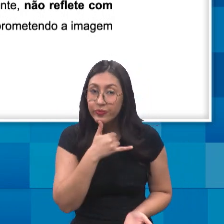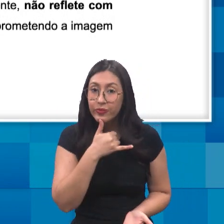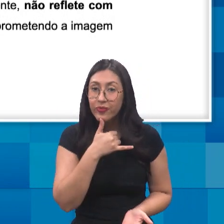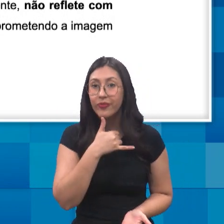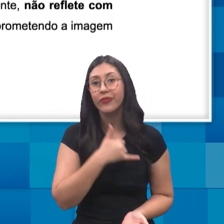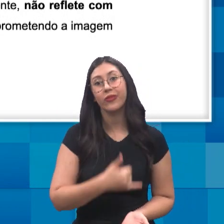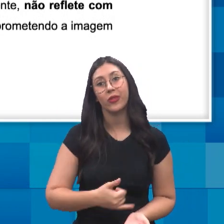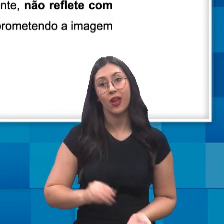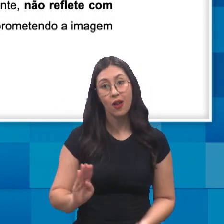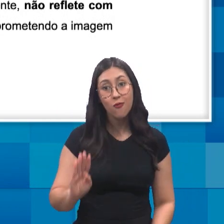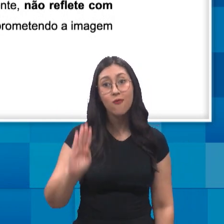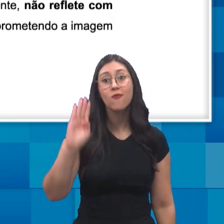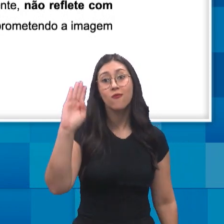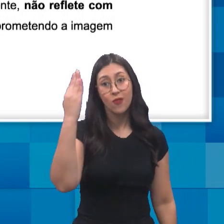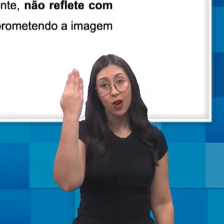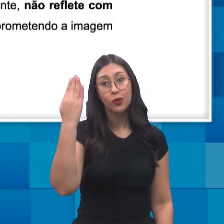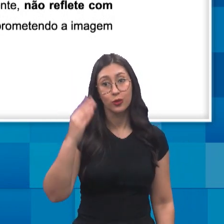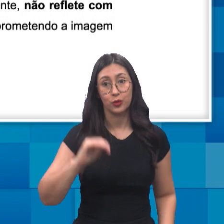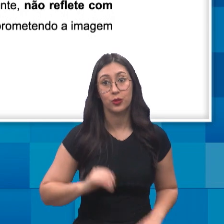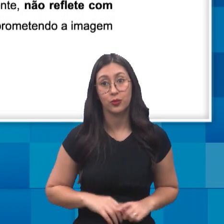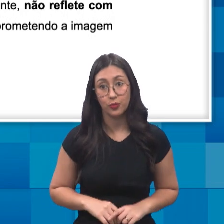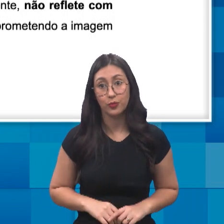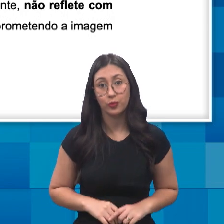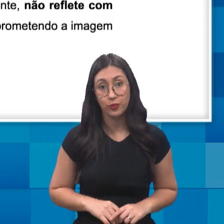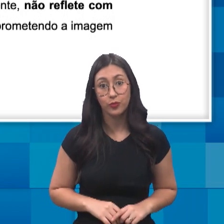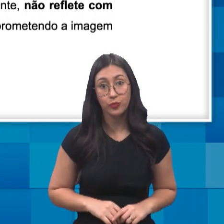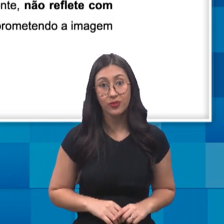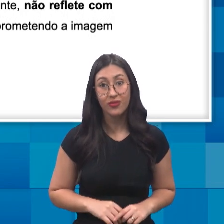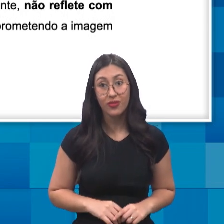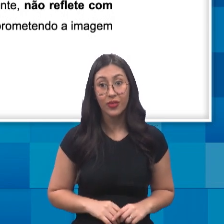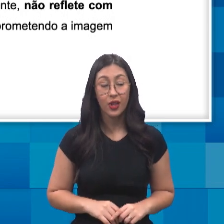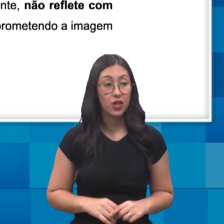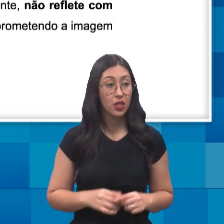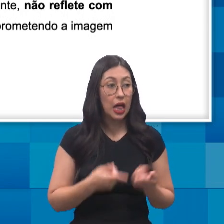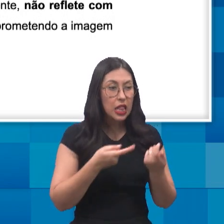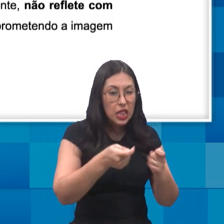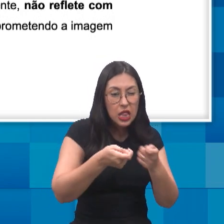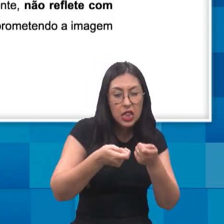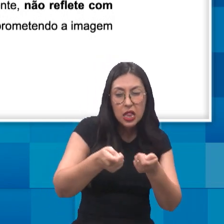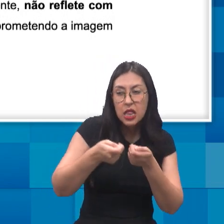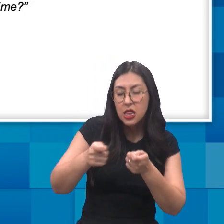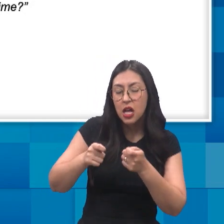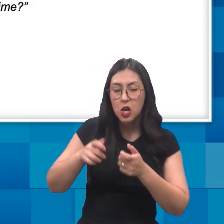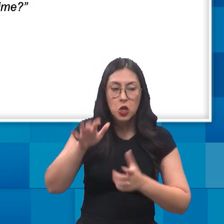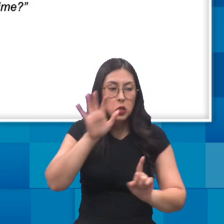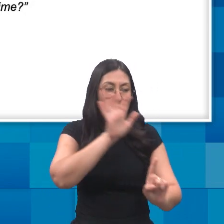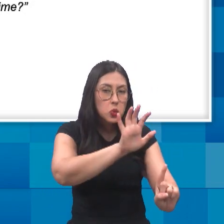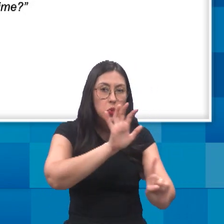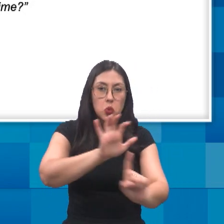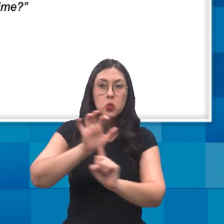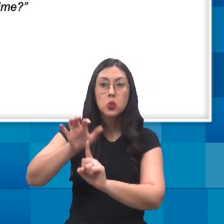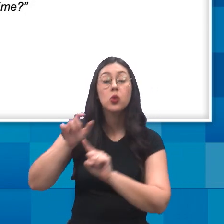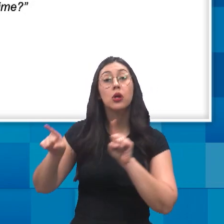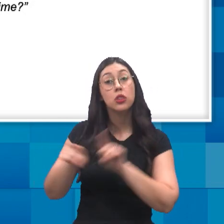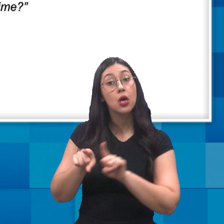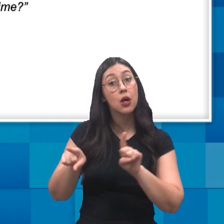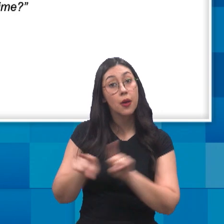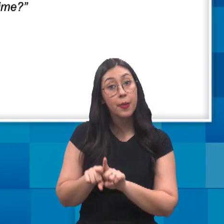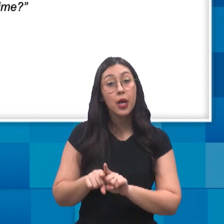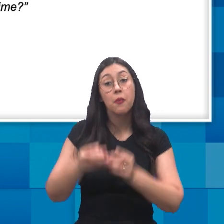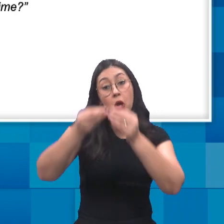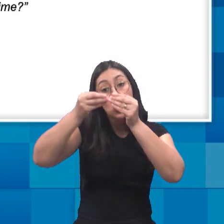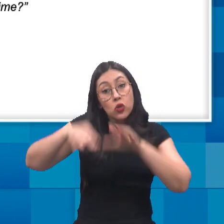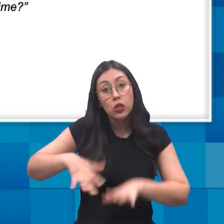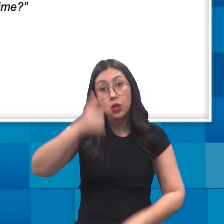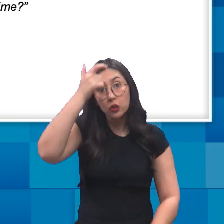exatidão os fatos ocorridos, induzindo o público ao erro e comprometendo a imagem dos parlamentares envolvidos. Número